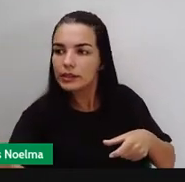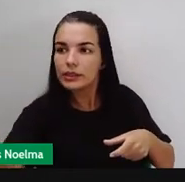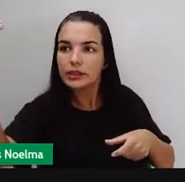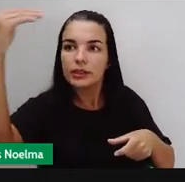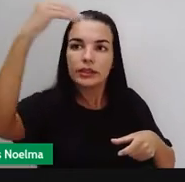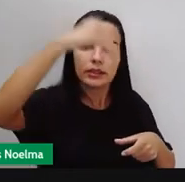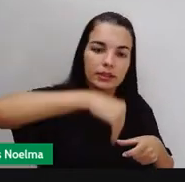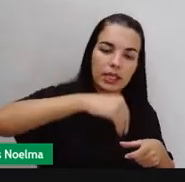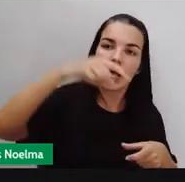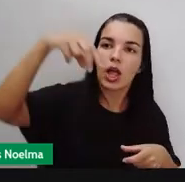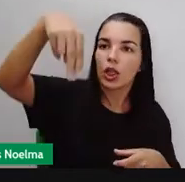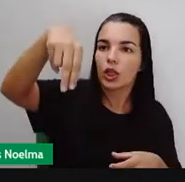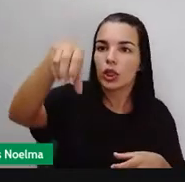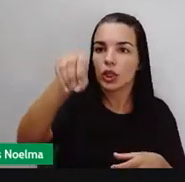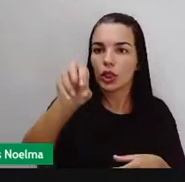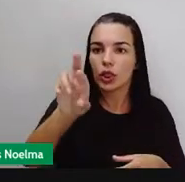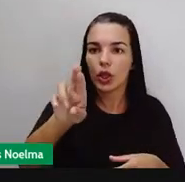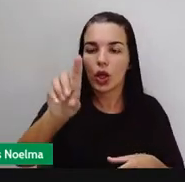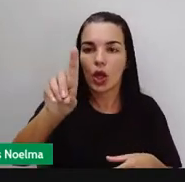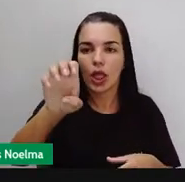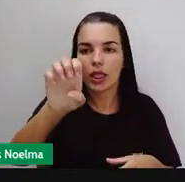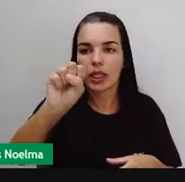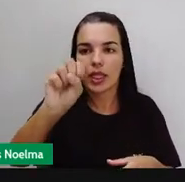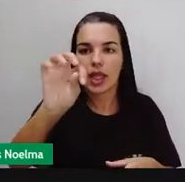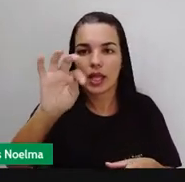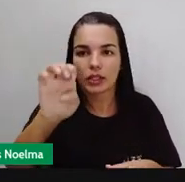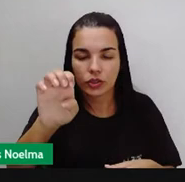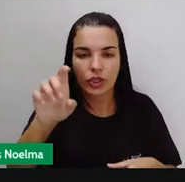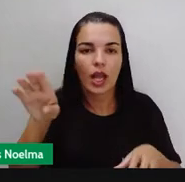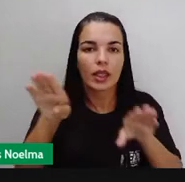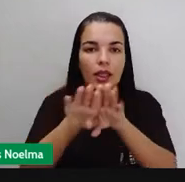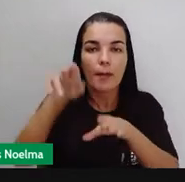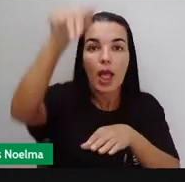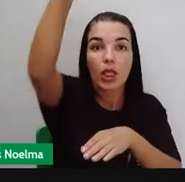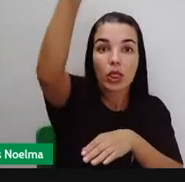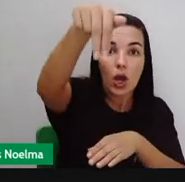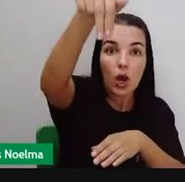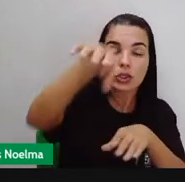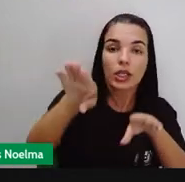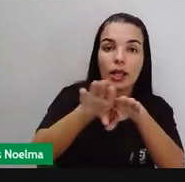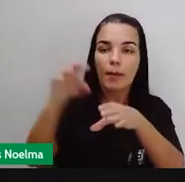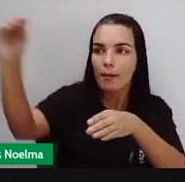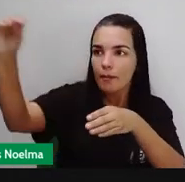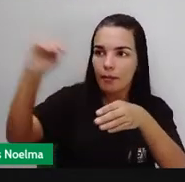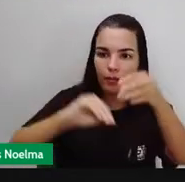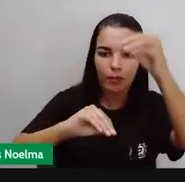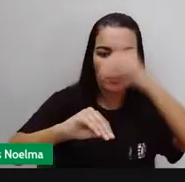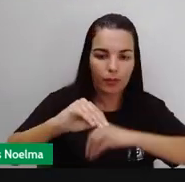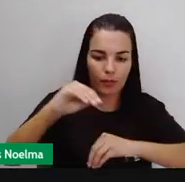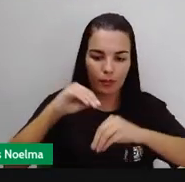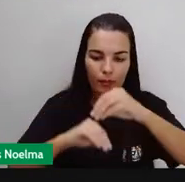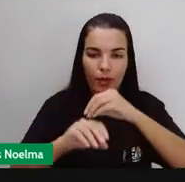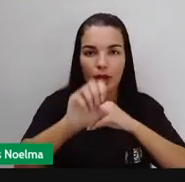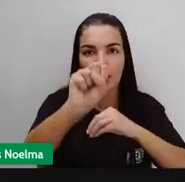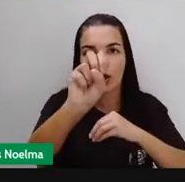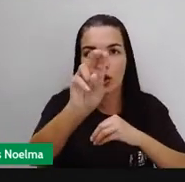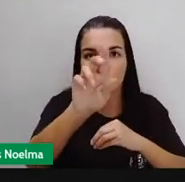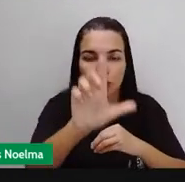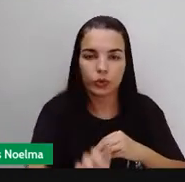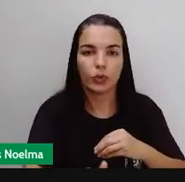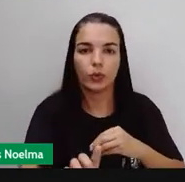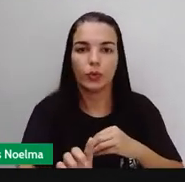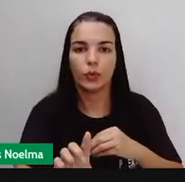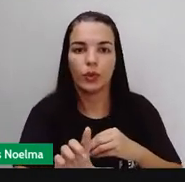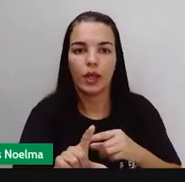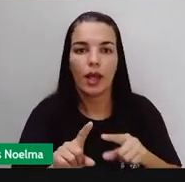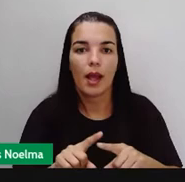para a região Norte e vai também para a região Sudeste, né? Sul e Sudeste.